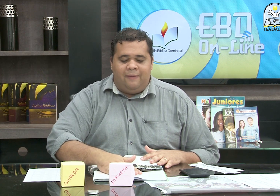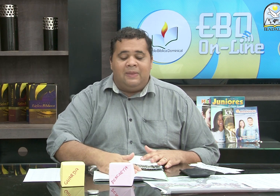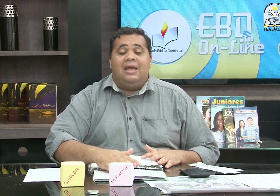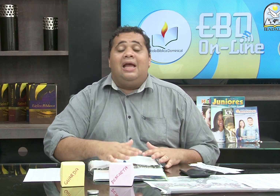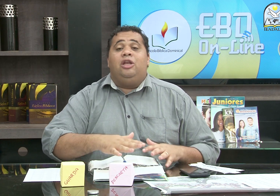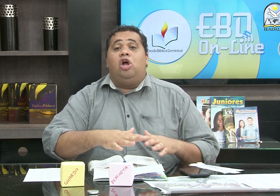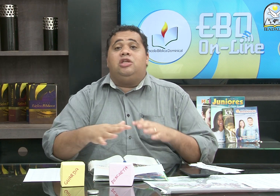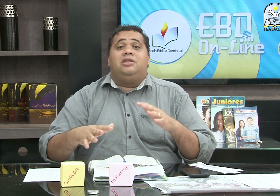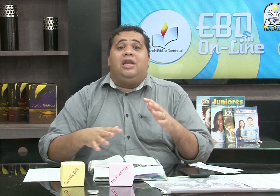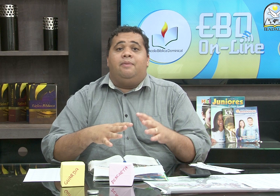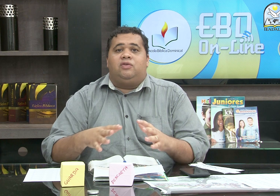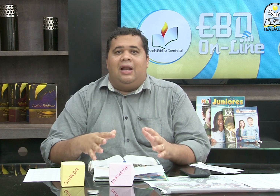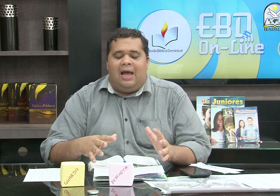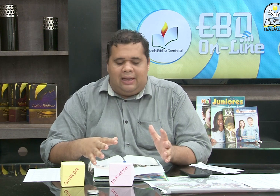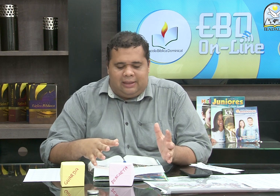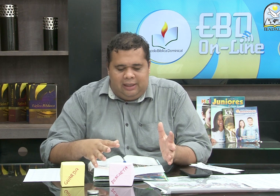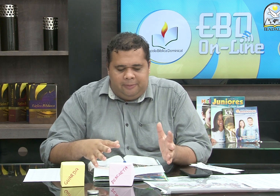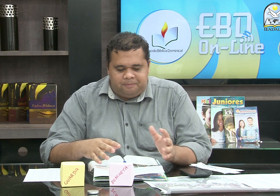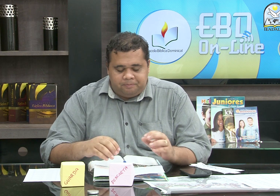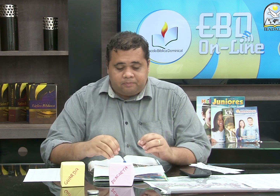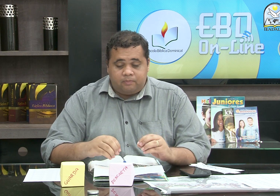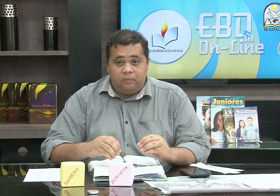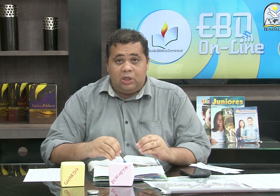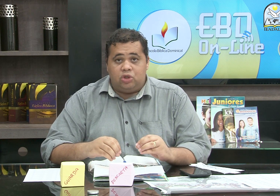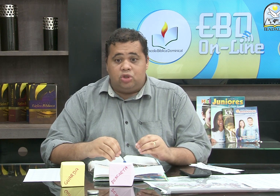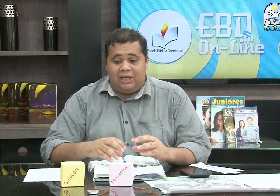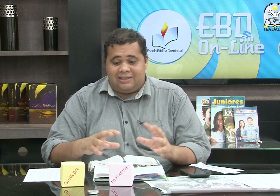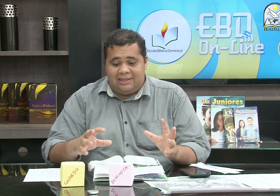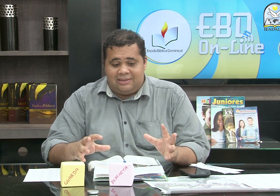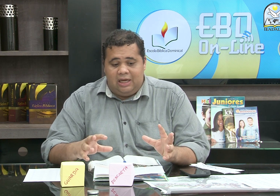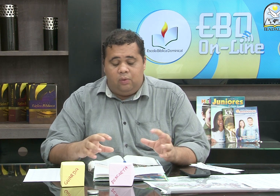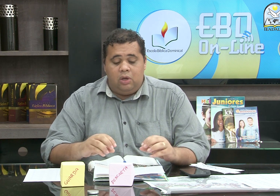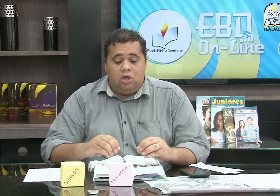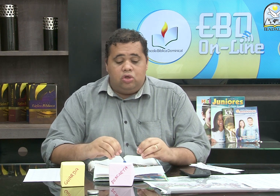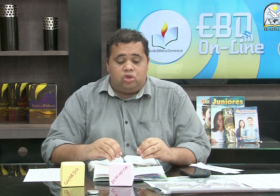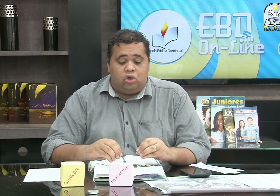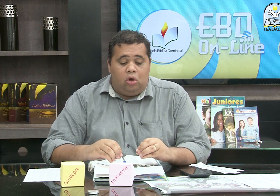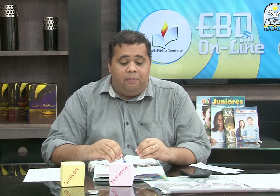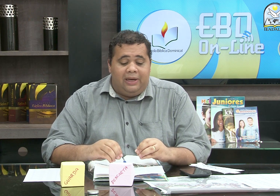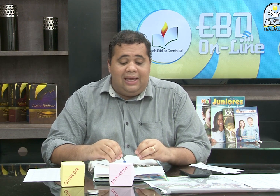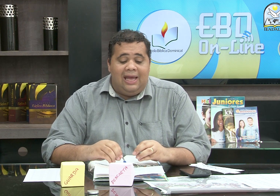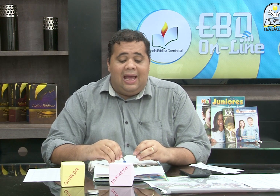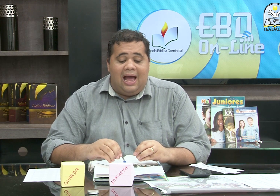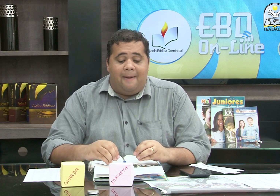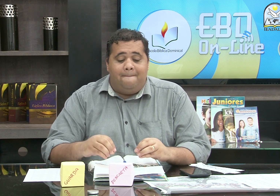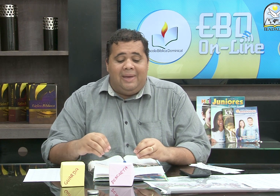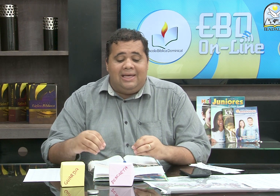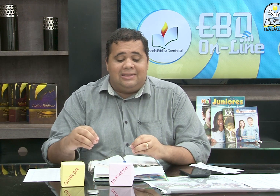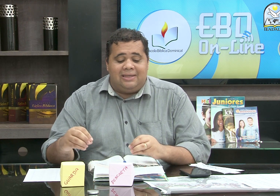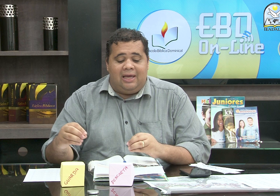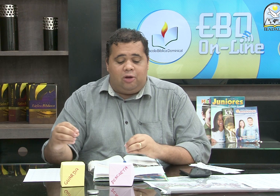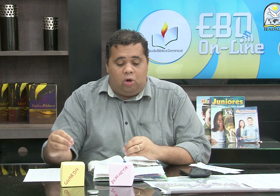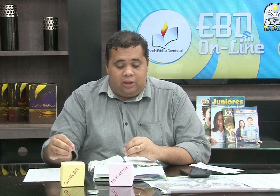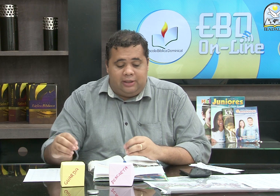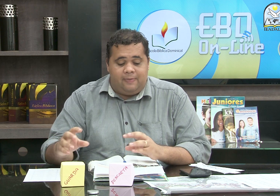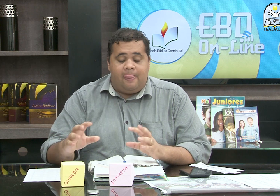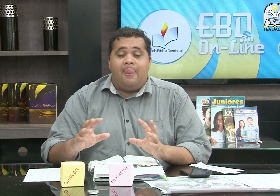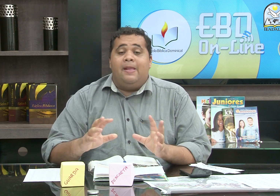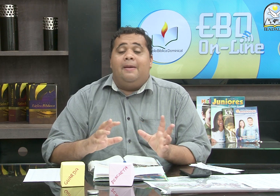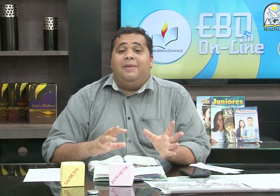não é nós iremos falar aqui nessa lição sobre a